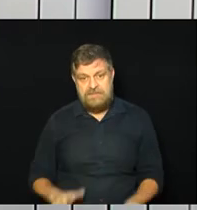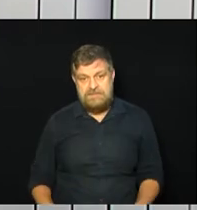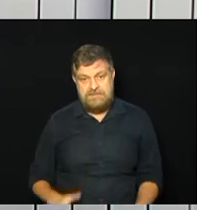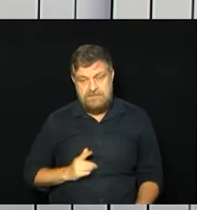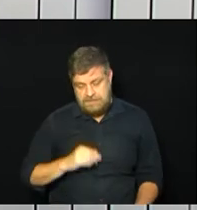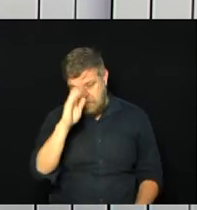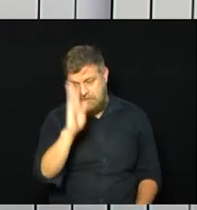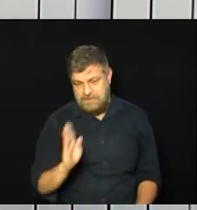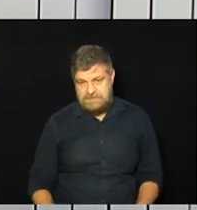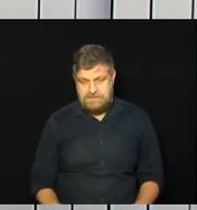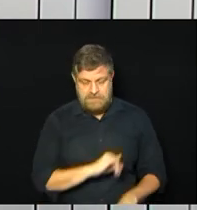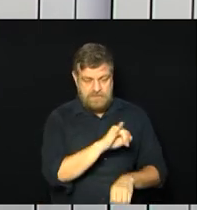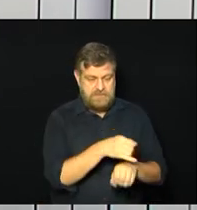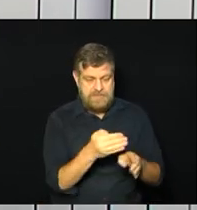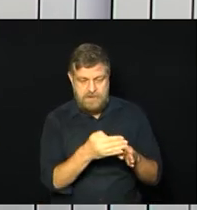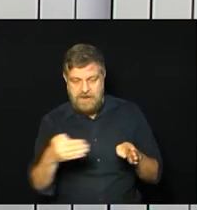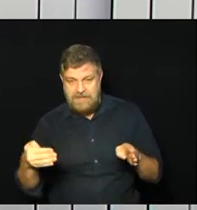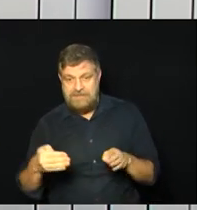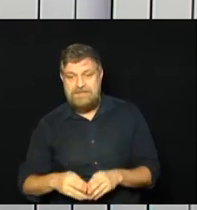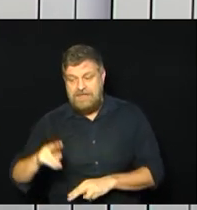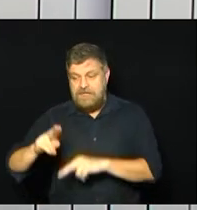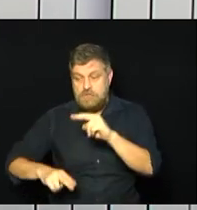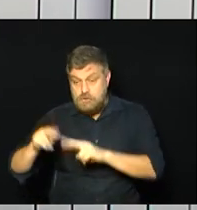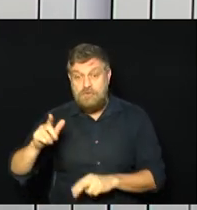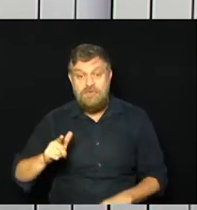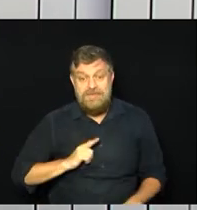janeiro a junho de 2021, foram